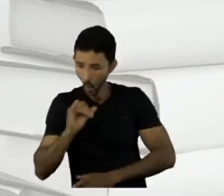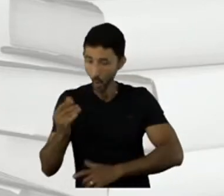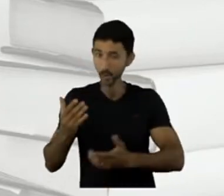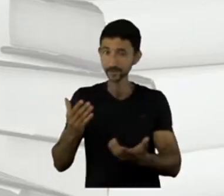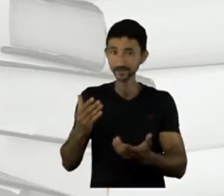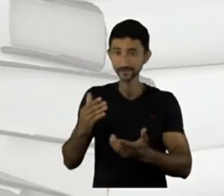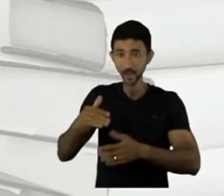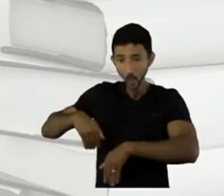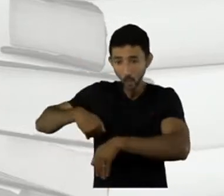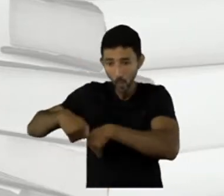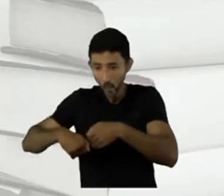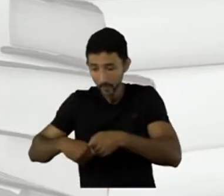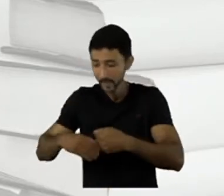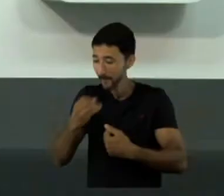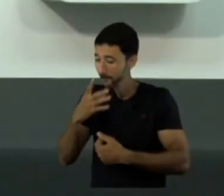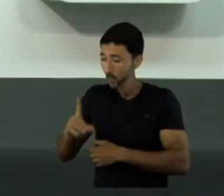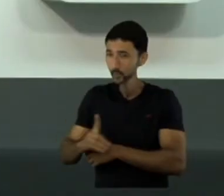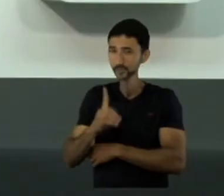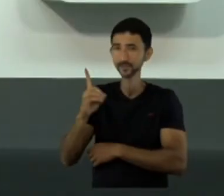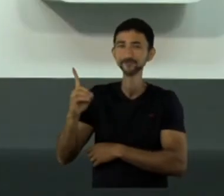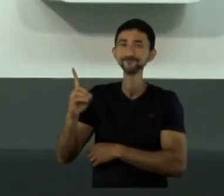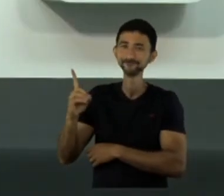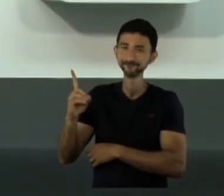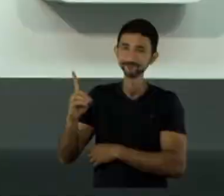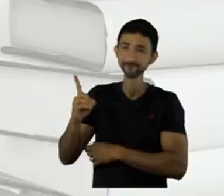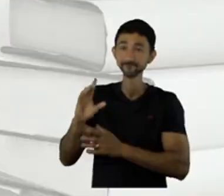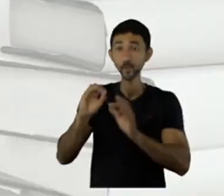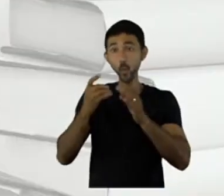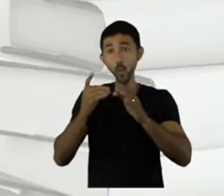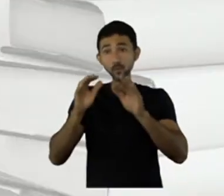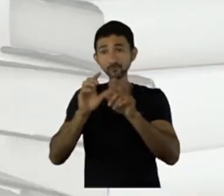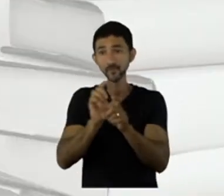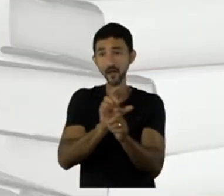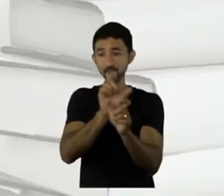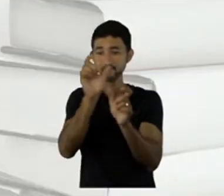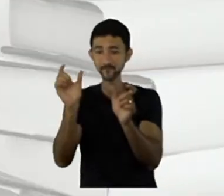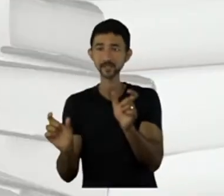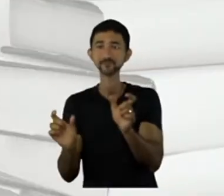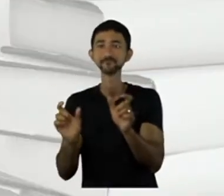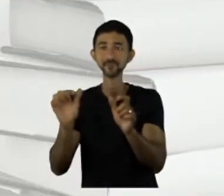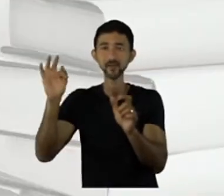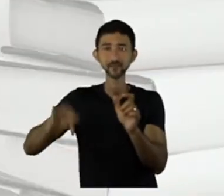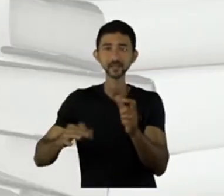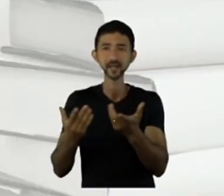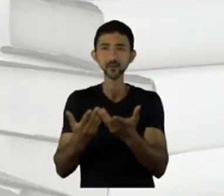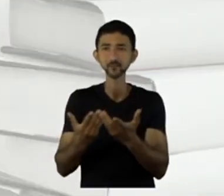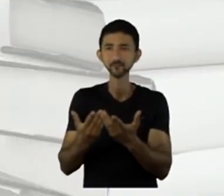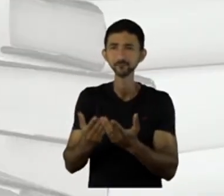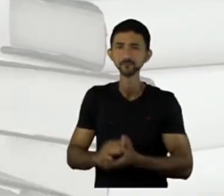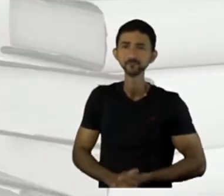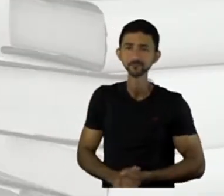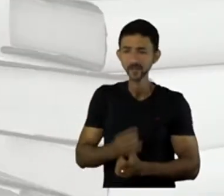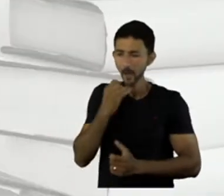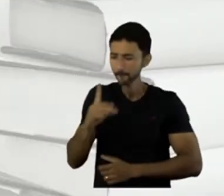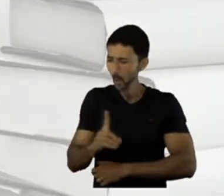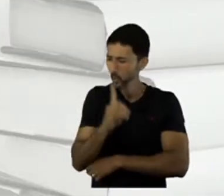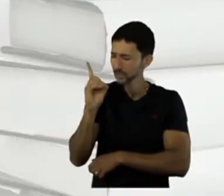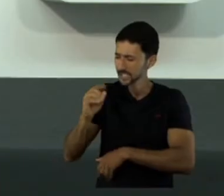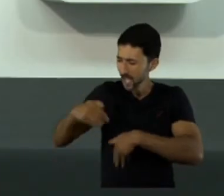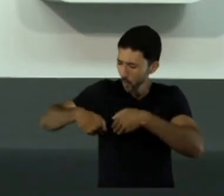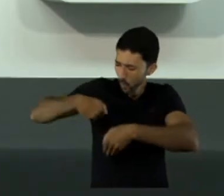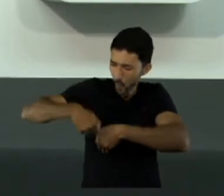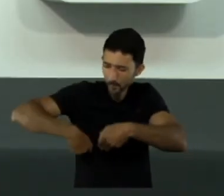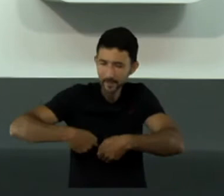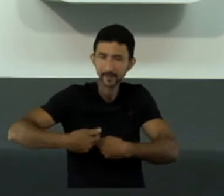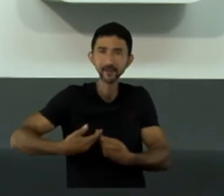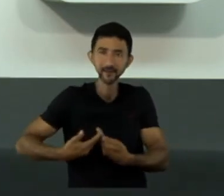Curupira, bom dia. E também pode ser lá no finalzinho da frase. Bom dia, Curupira. Então,